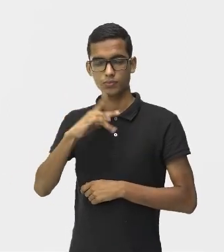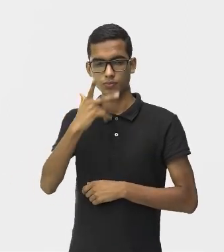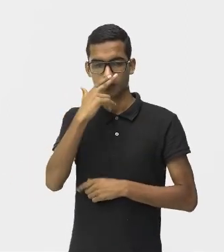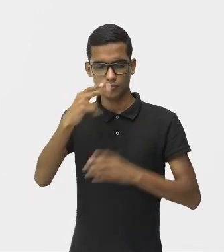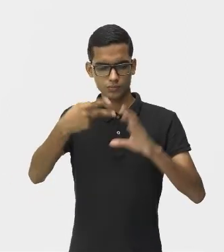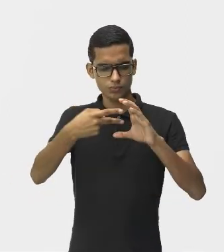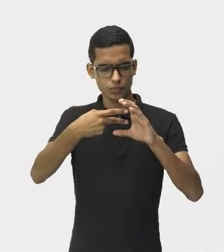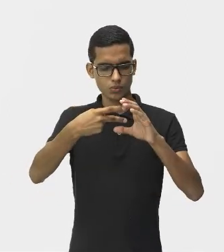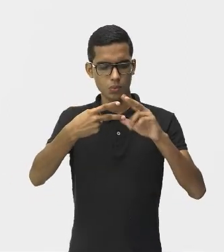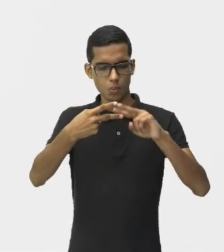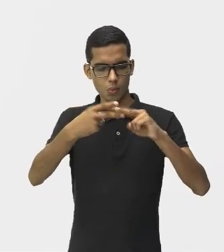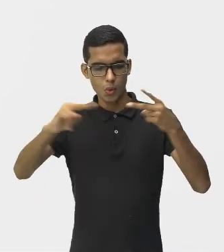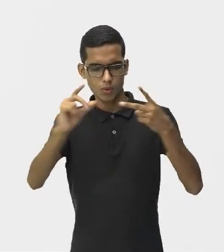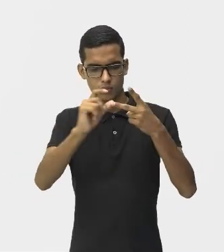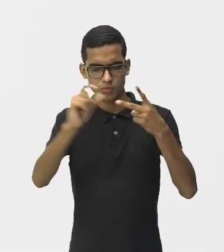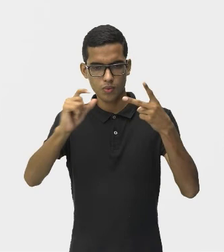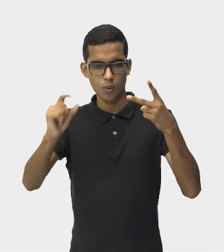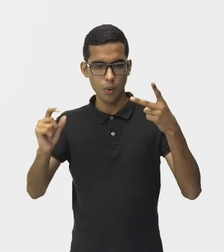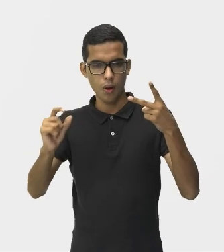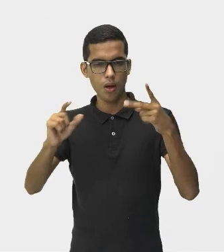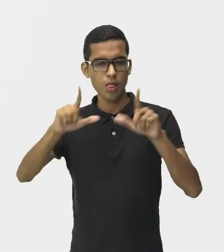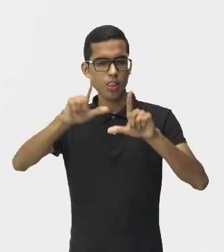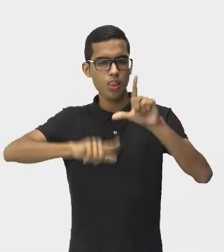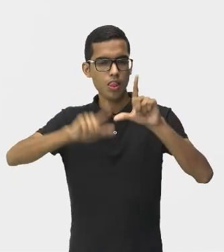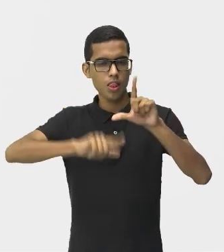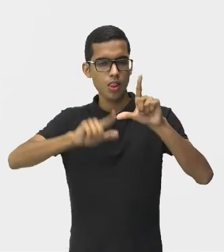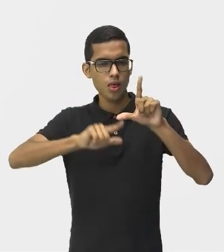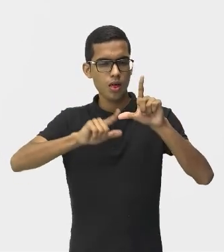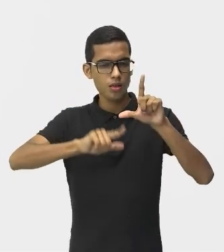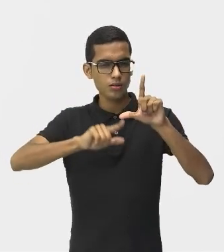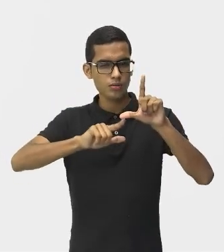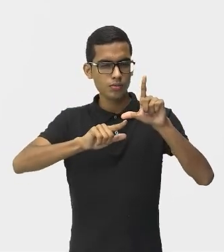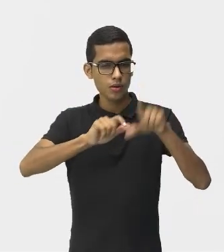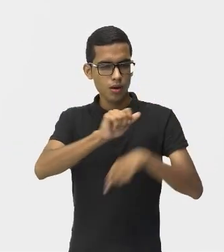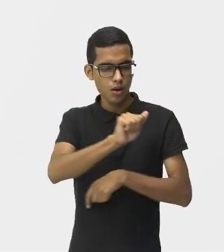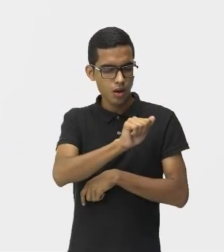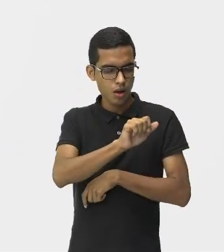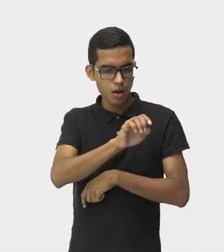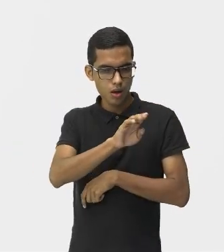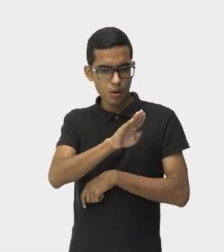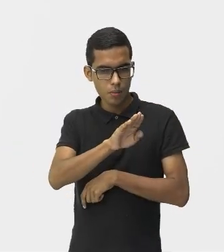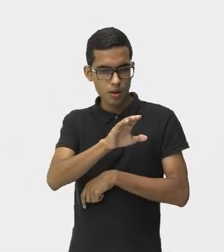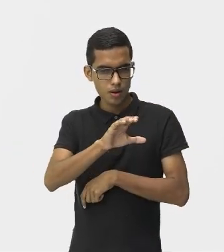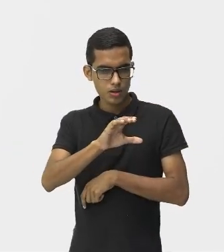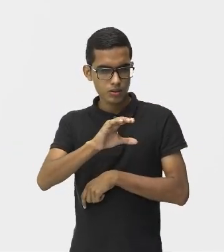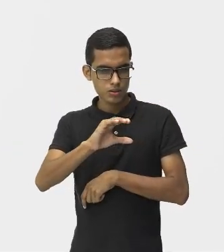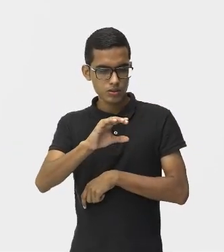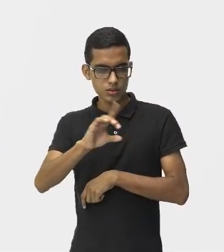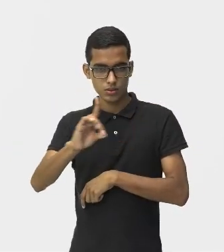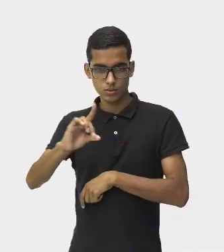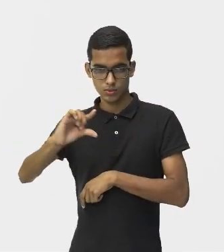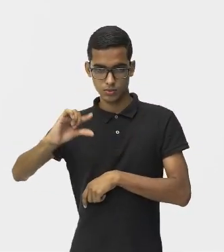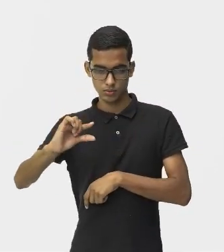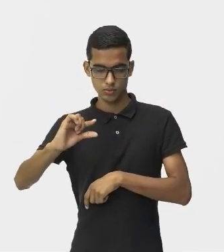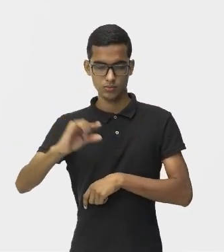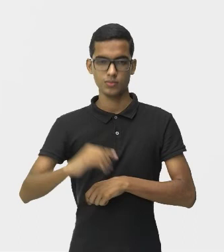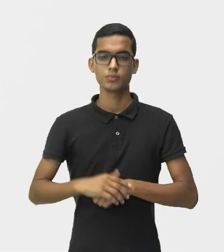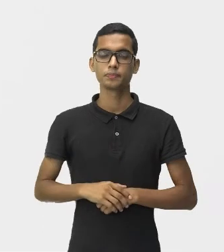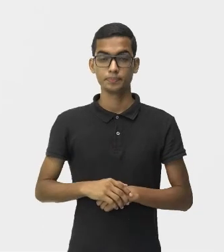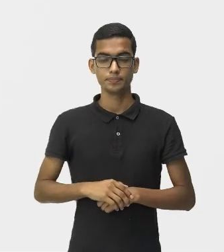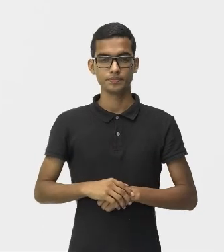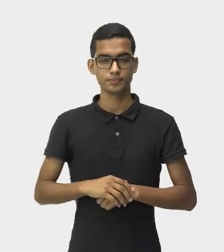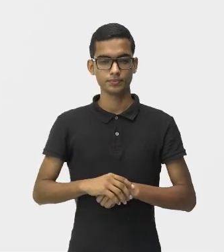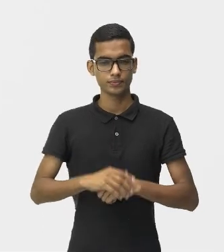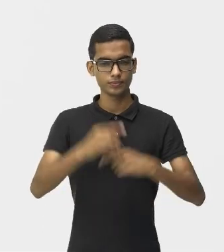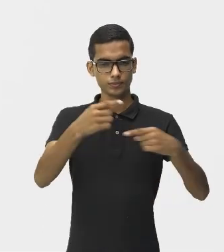genes, com as letrinhas em minúsculo A, B, C e D, tá? Nesse segundo par de